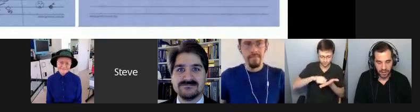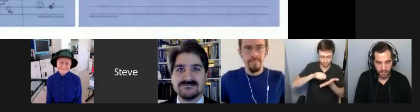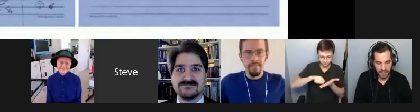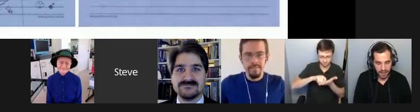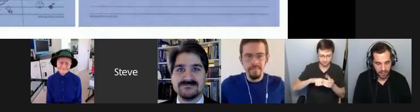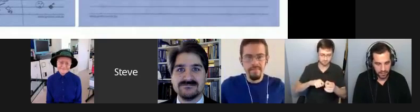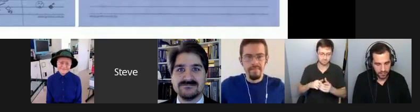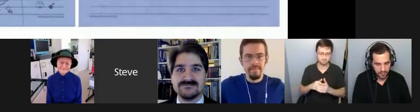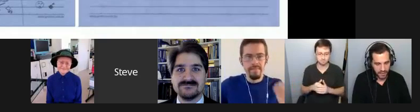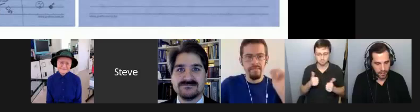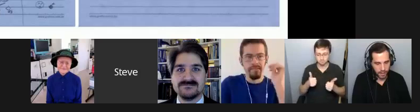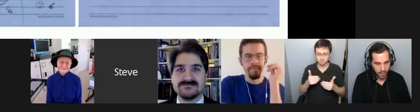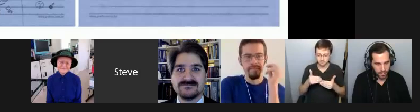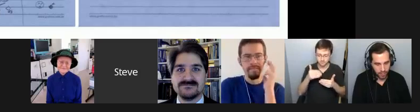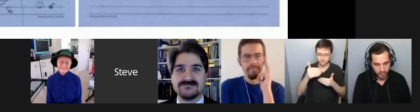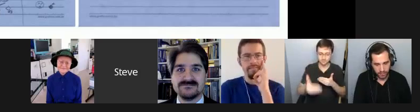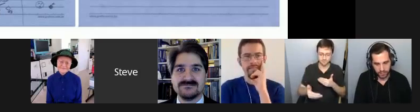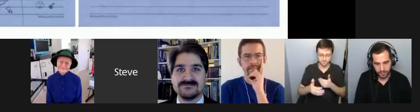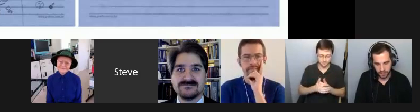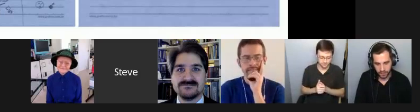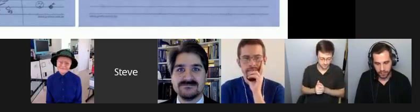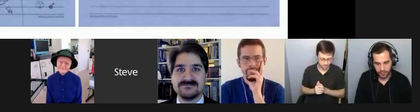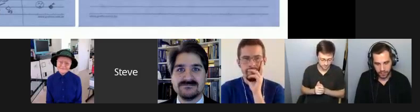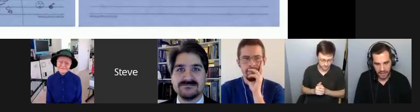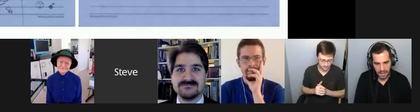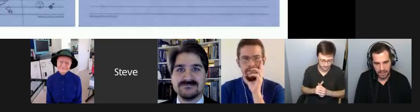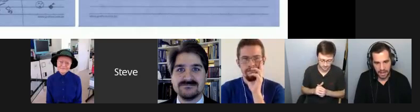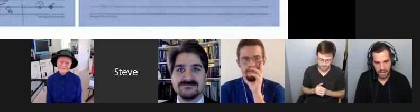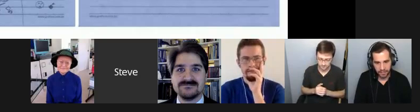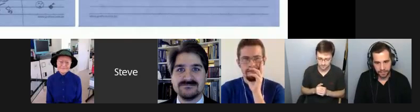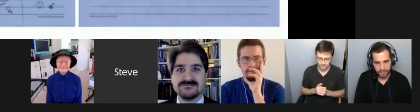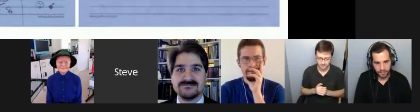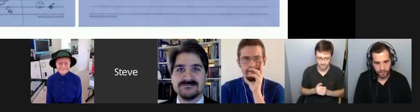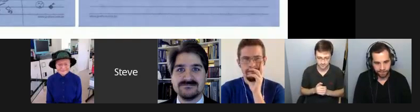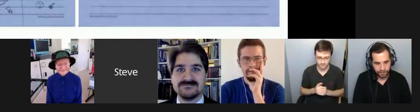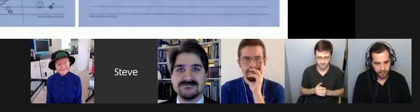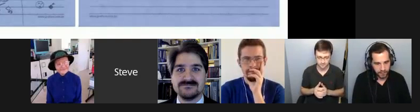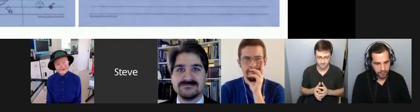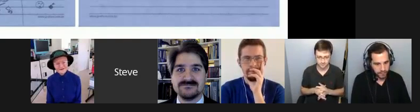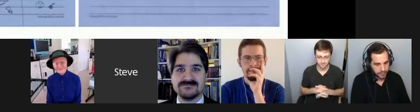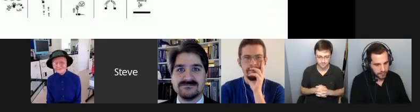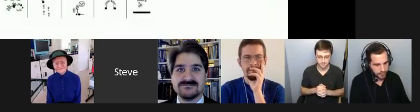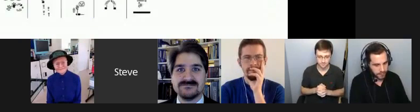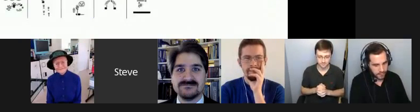Esse é o texto padrão feito pelo grupo. Next slide.